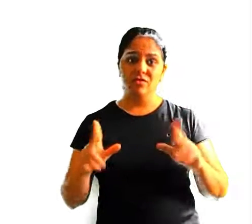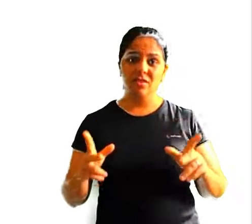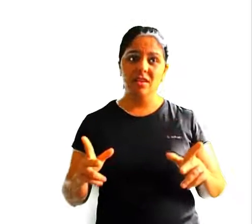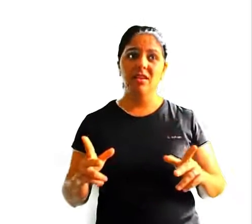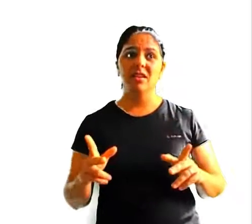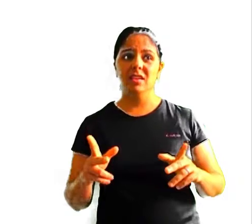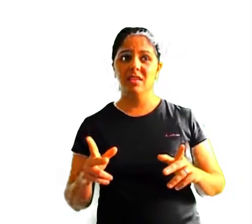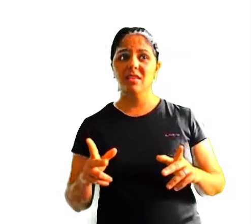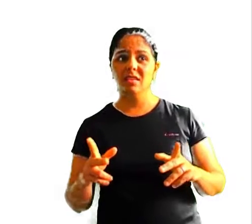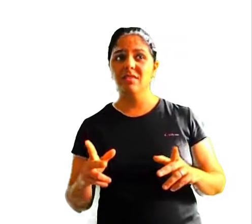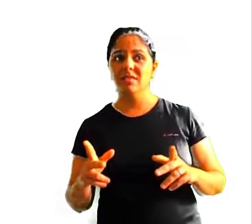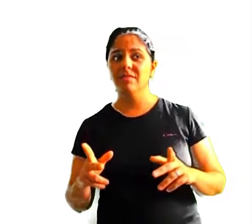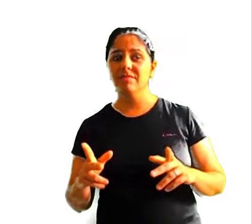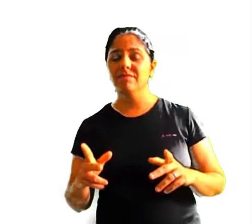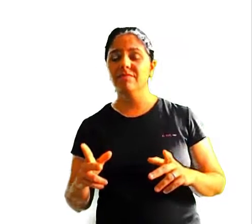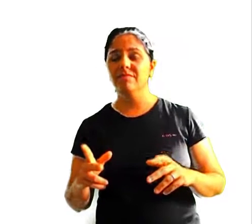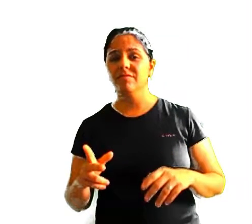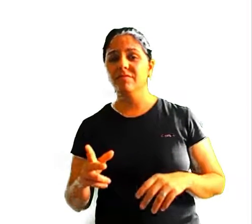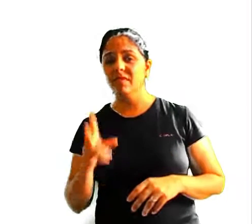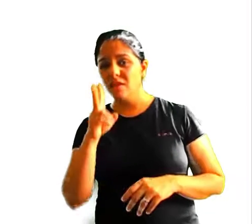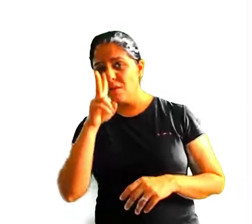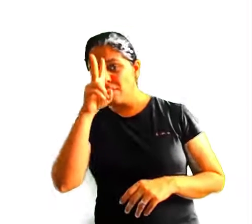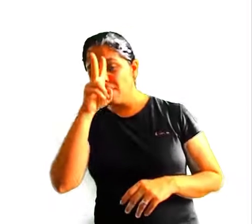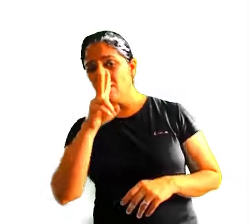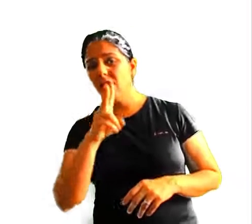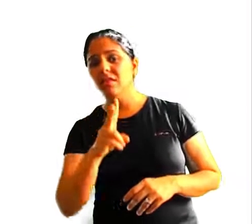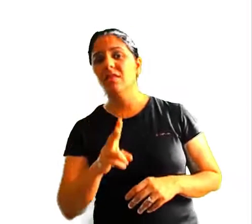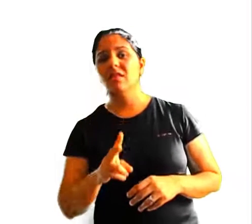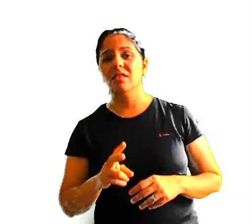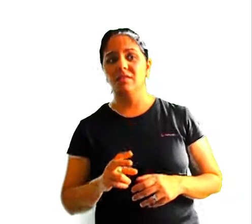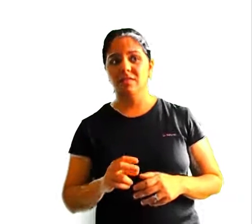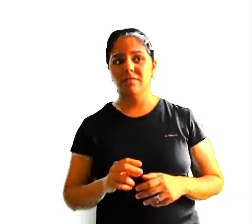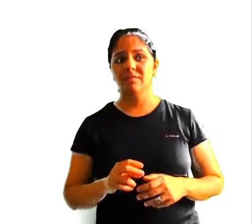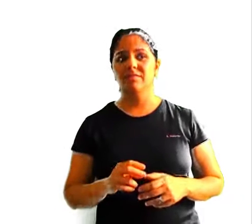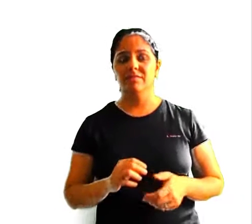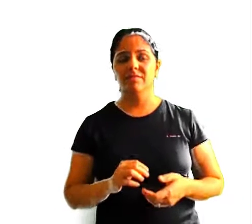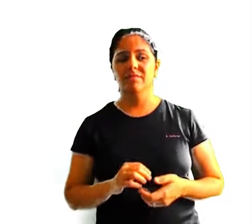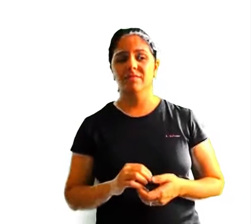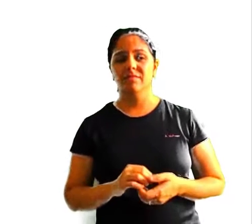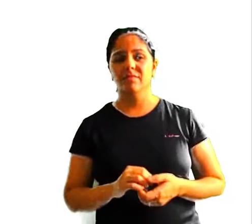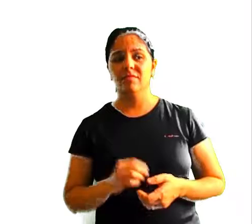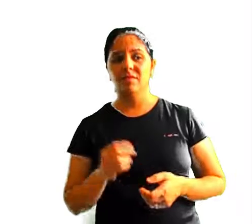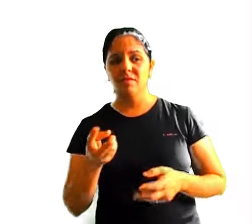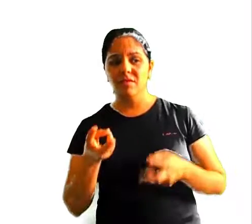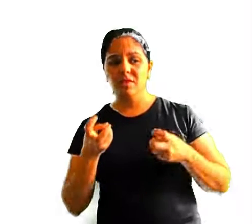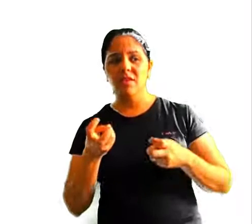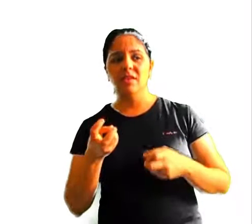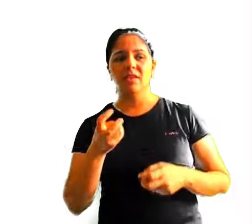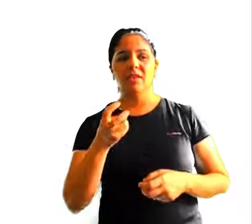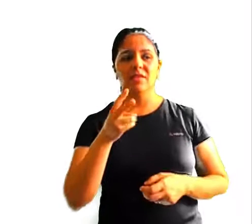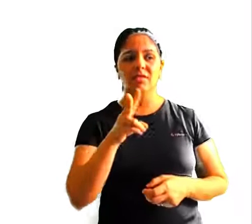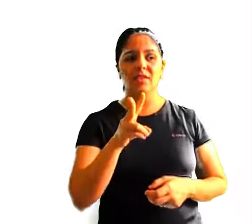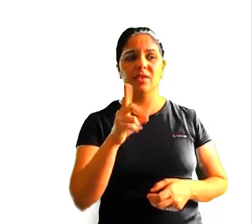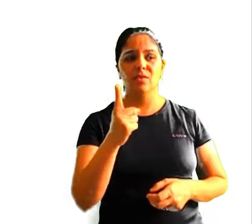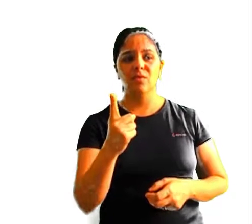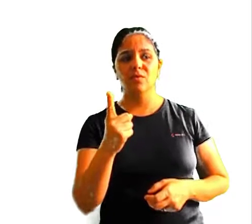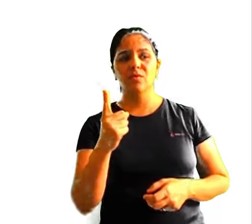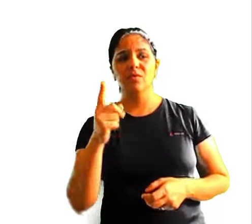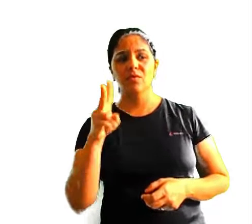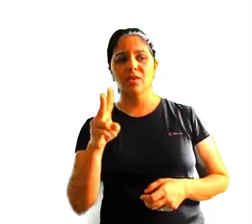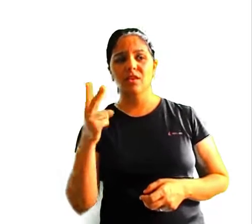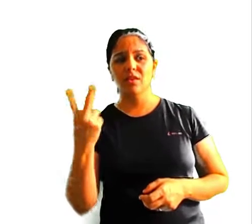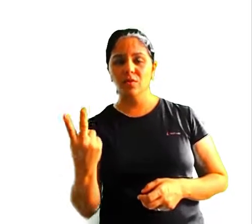diferença de potencial aqui nas resistências. Essas diferenças de potencial, elas estão marcadas aqui como